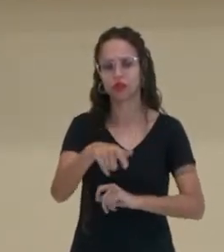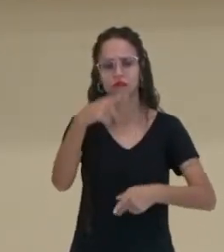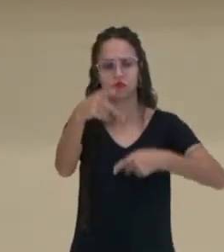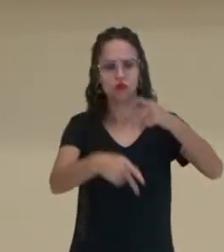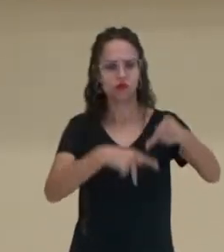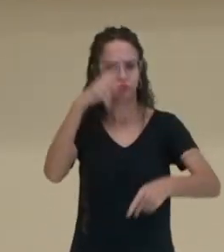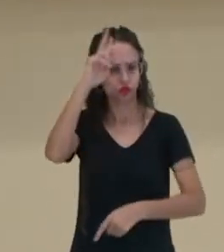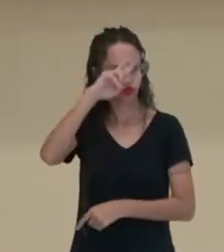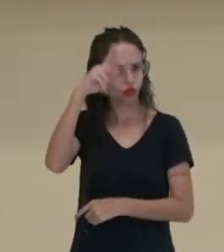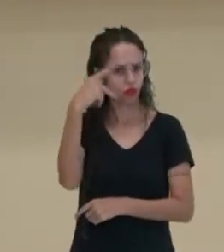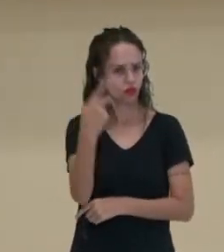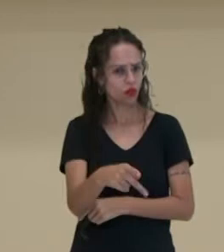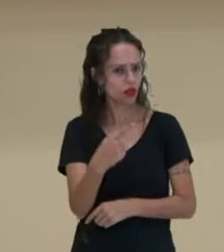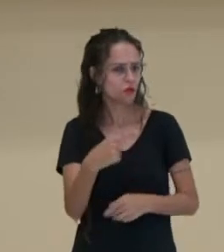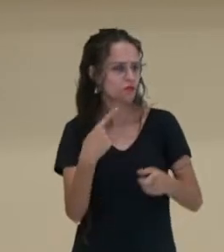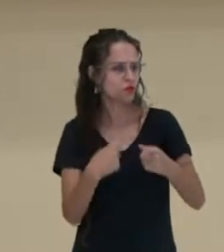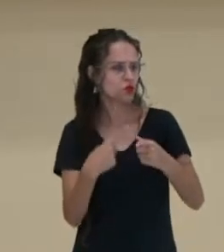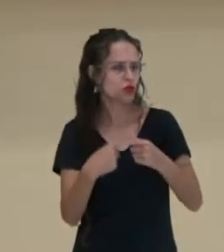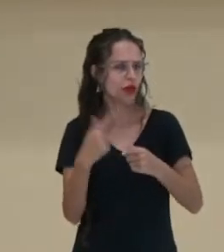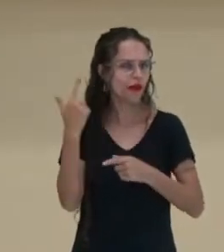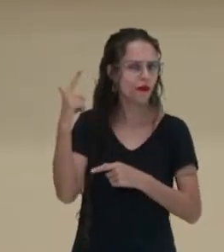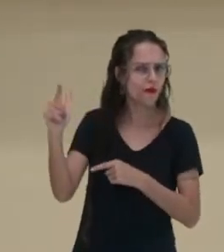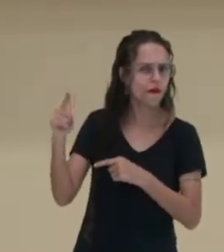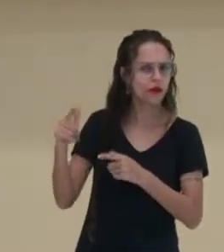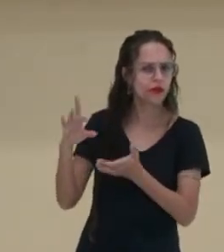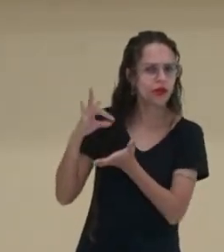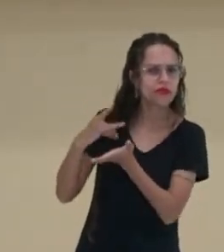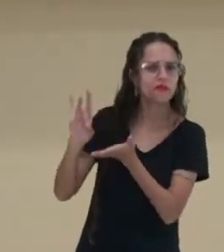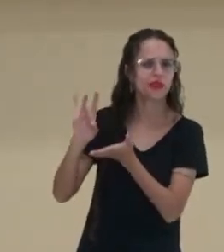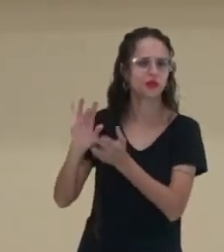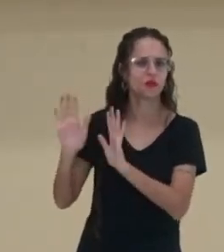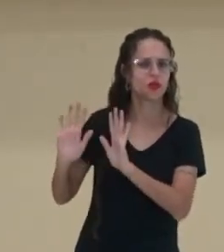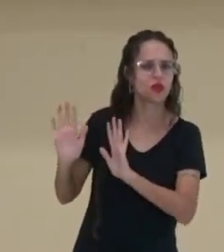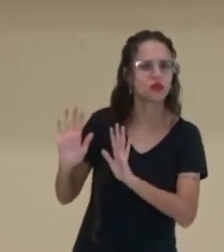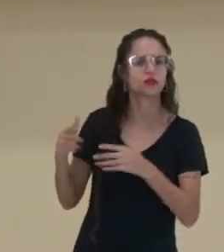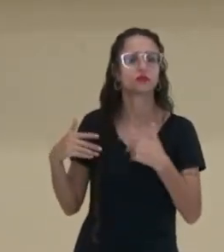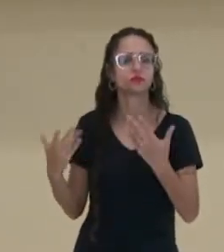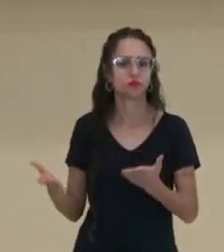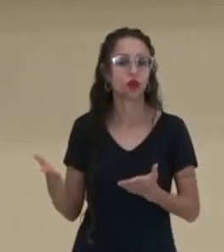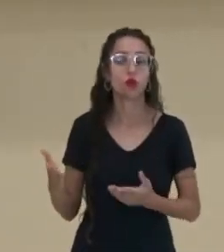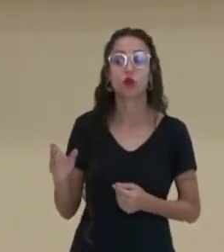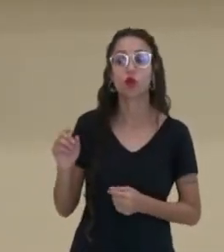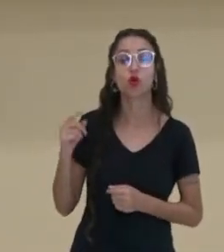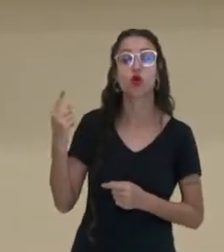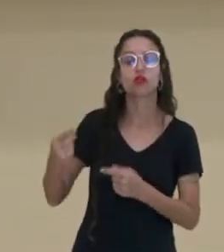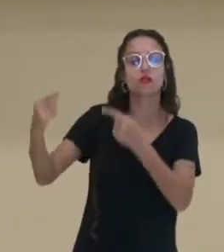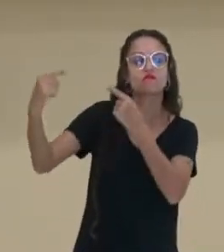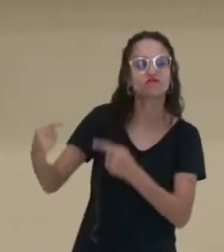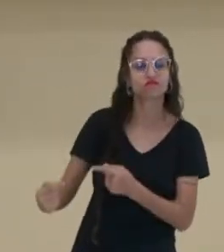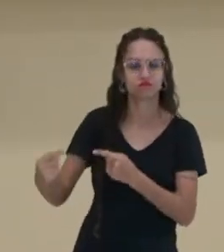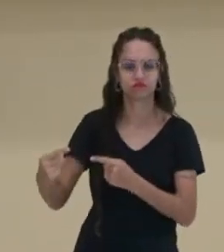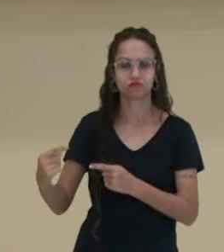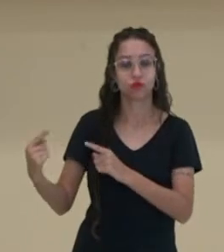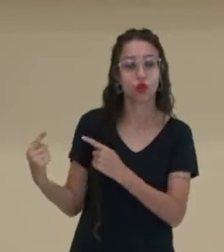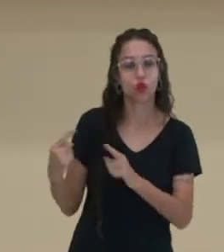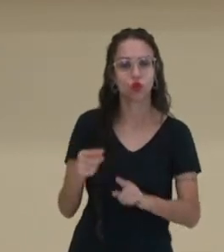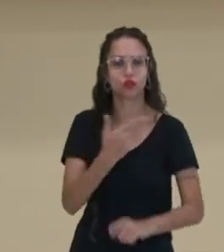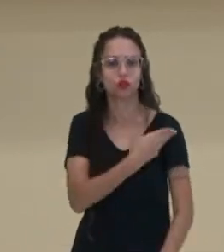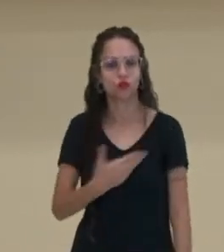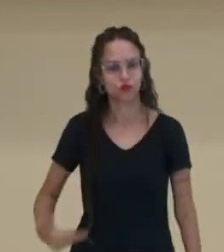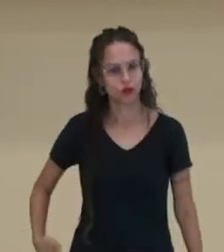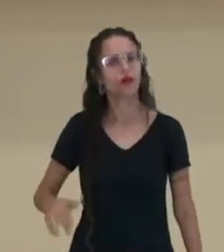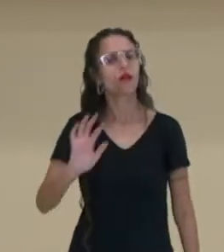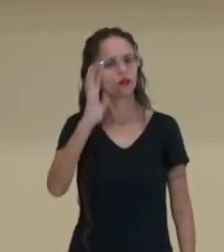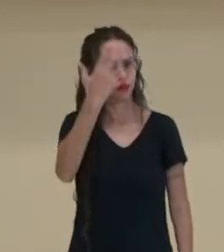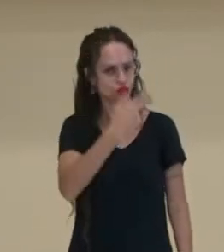civilização, porque era de algum rival, de algum inimigo dele, que era de algum opositor do governo, como aconteceu na